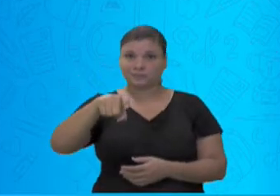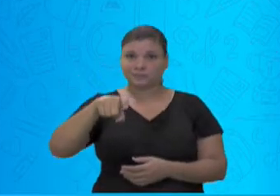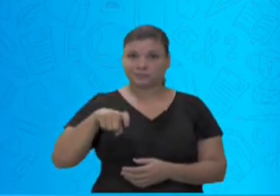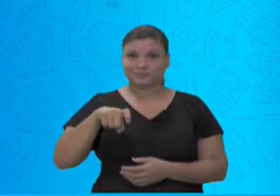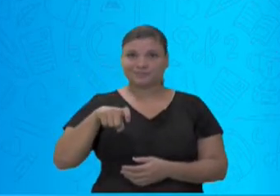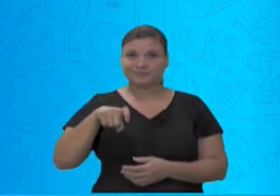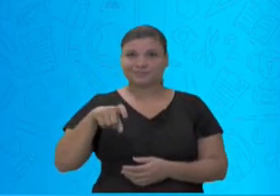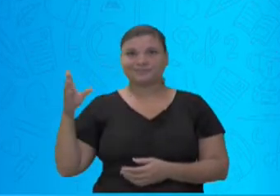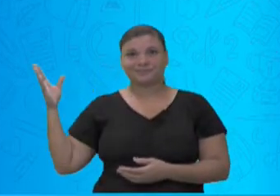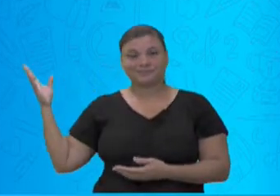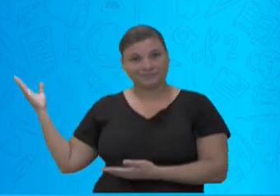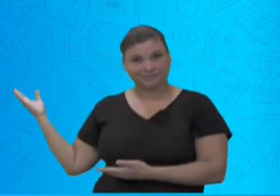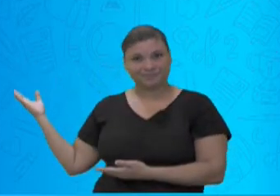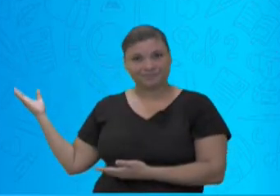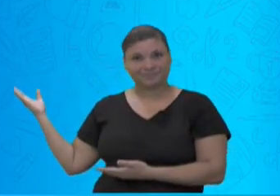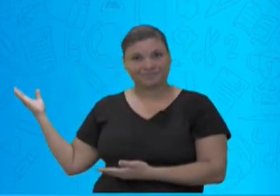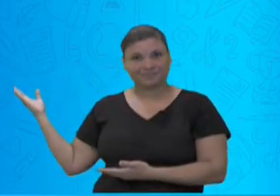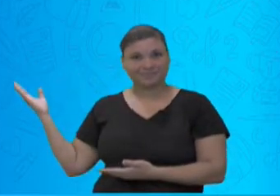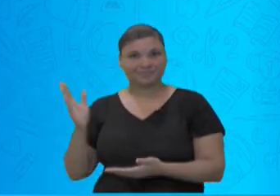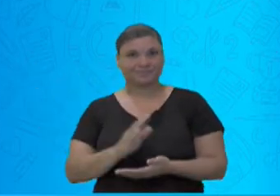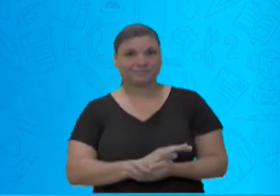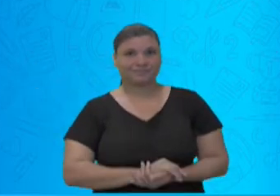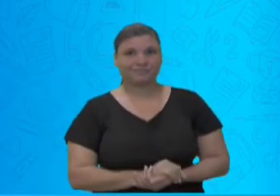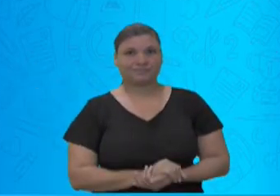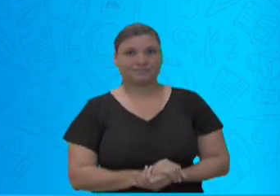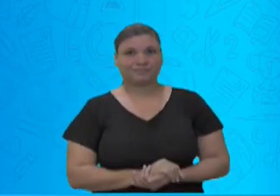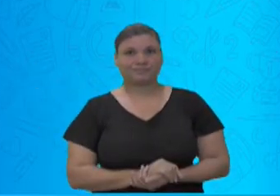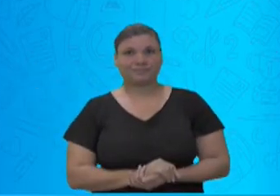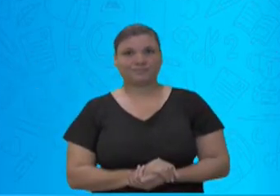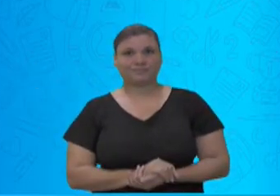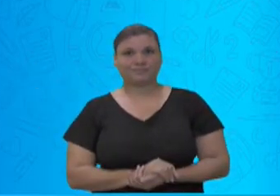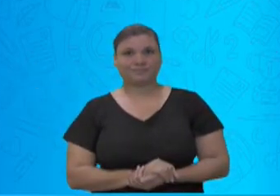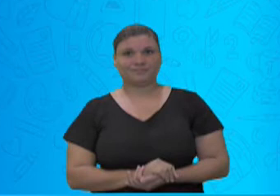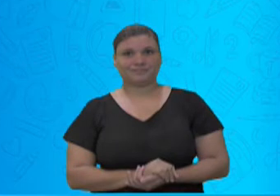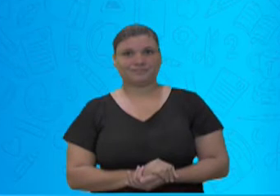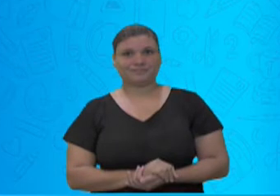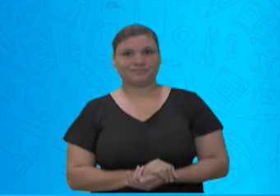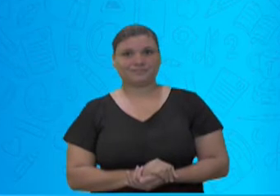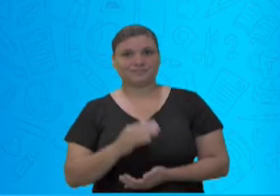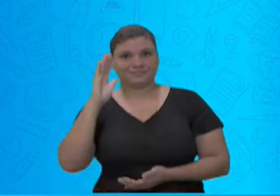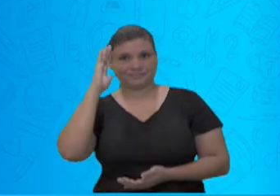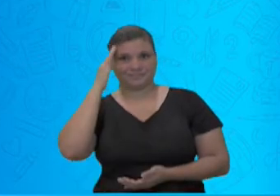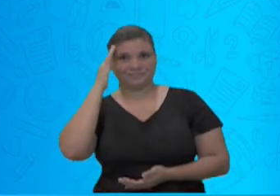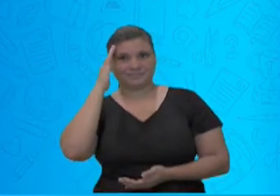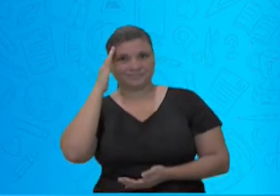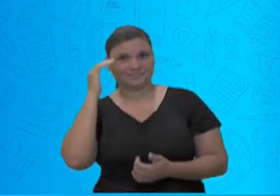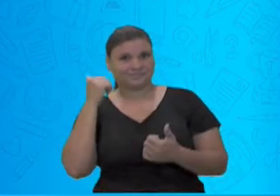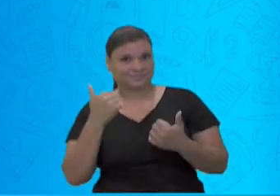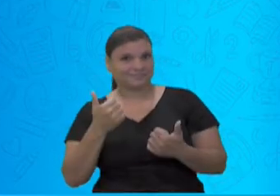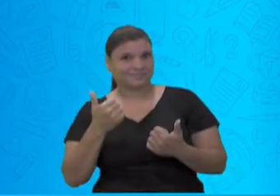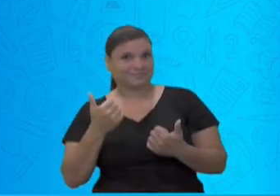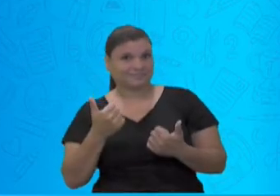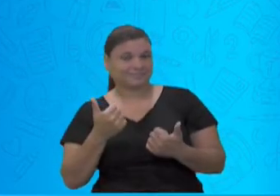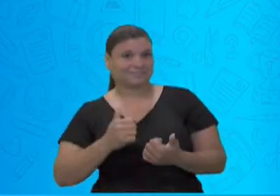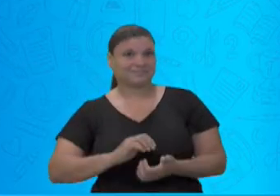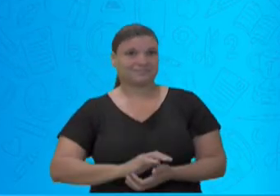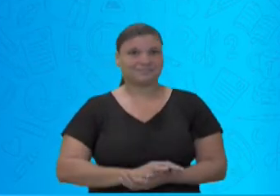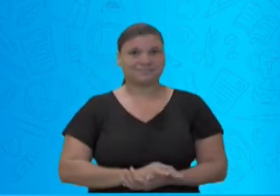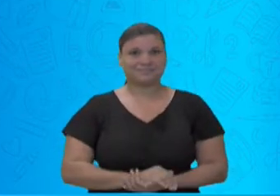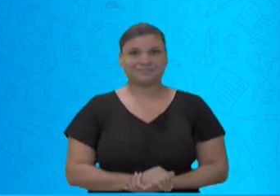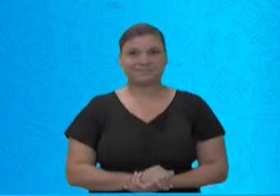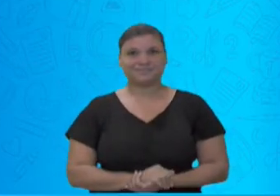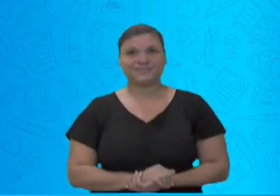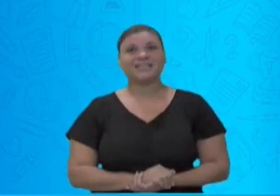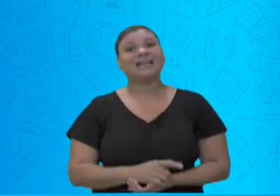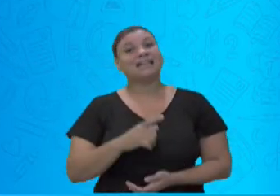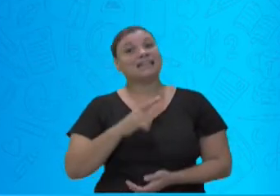Olha ele aqui então, X. Ah, vale ressaltar.